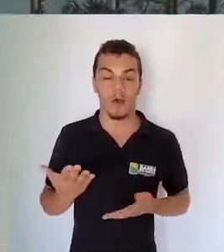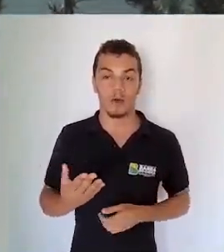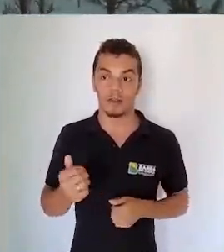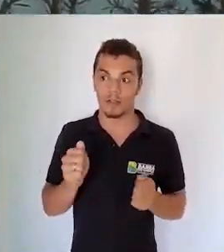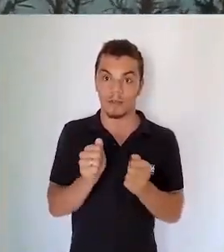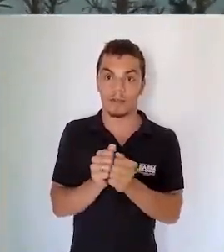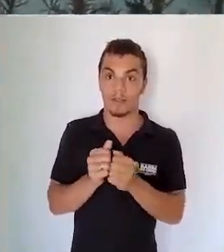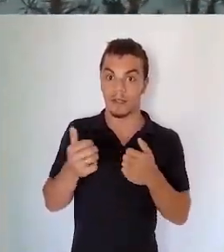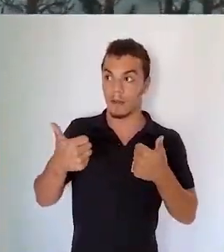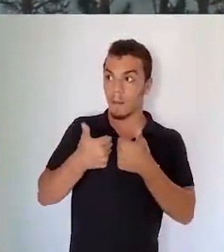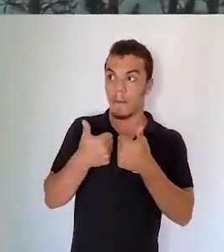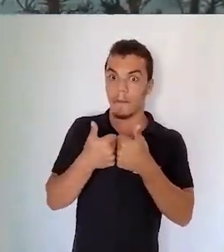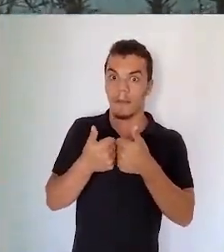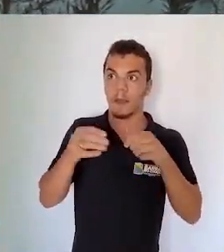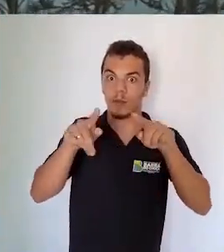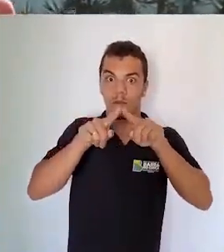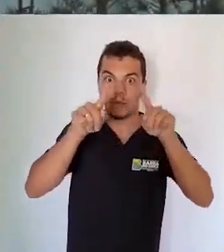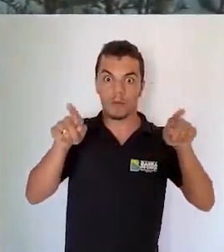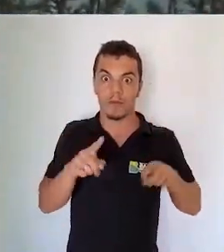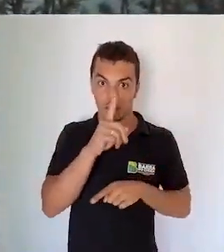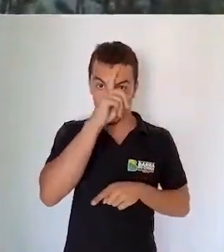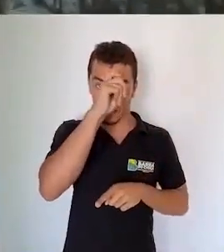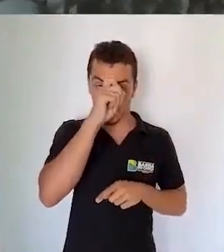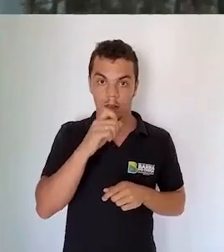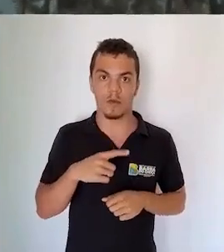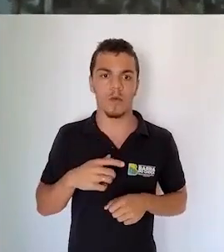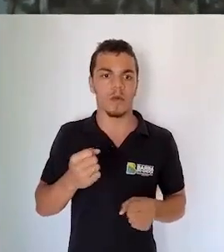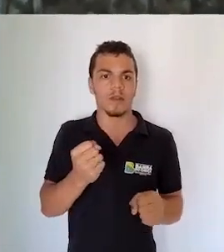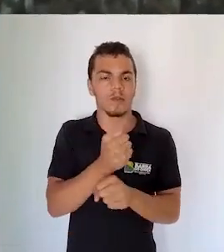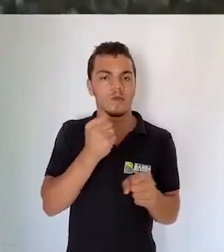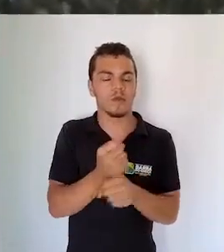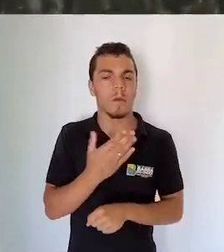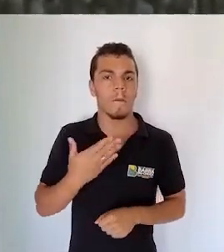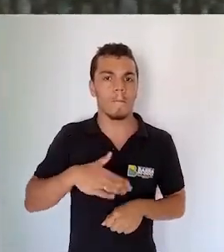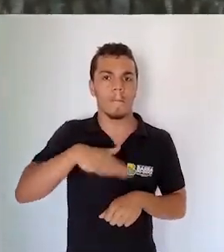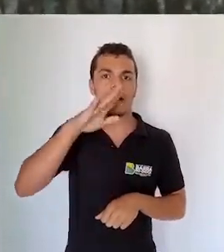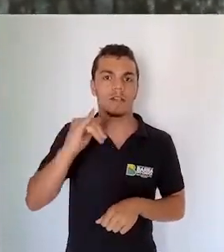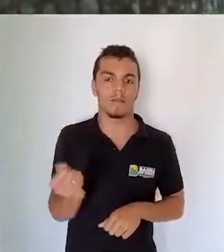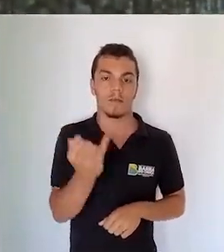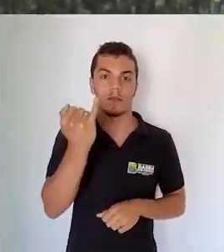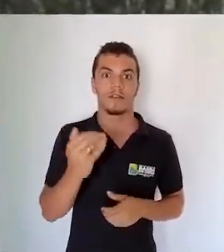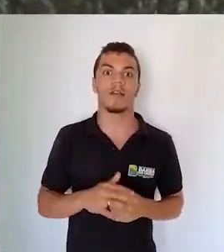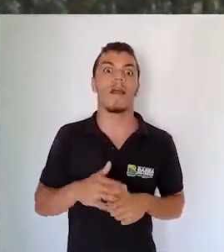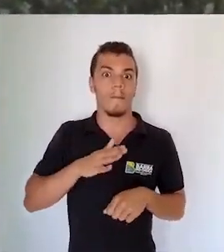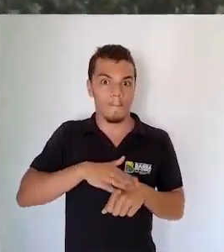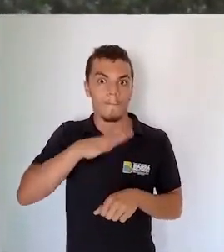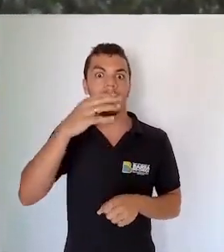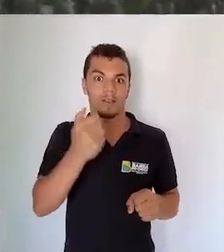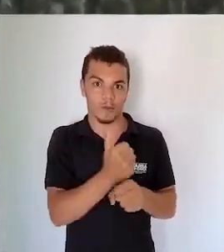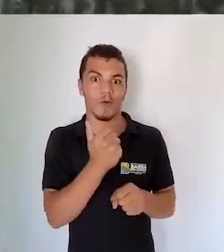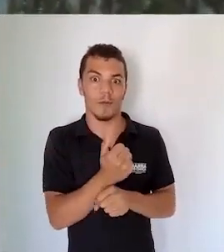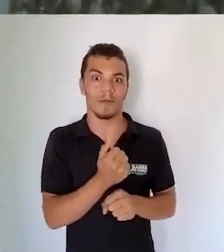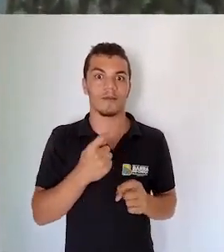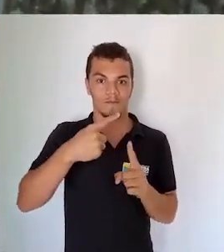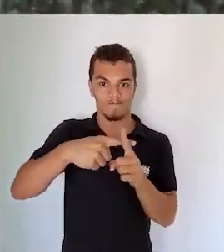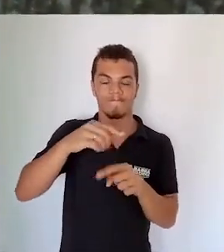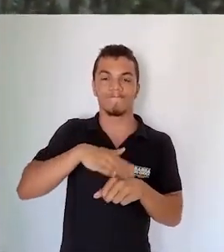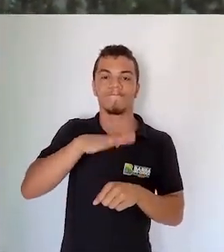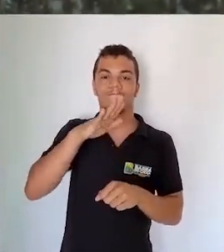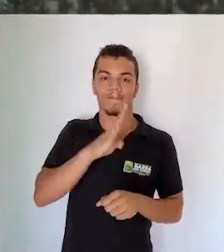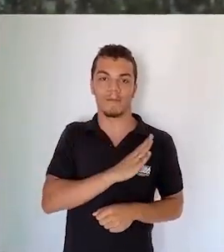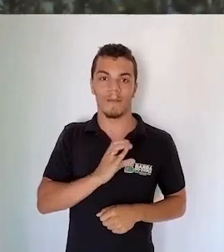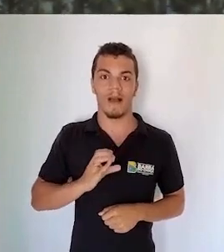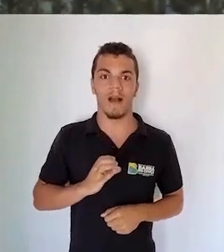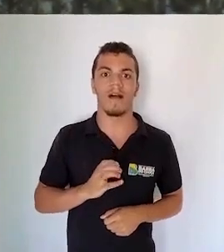Estamos aqui em frente ao Ambulatório Municipal, uma das obras já realizadas nessa gestão. E muito mais ainda está por vir. Com o projeto